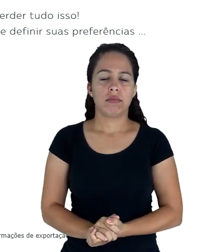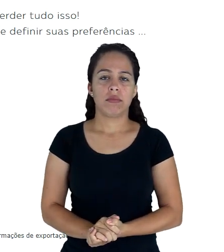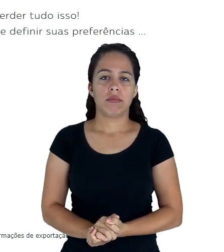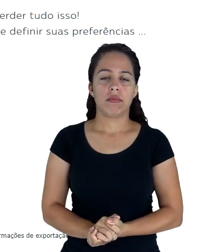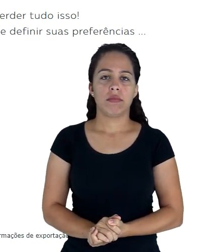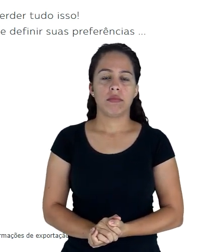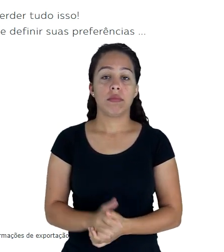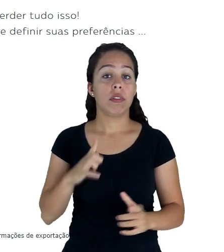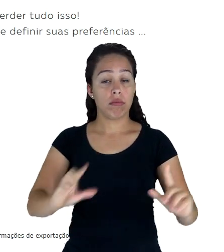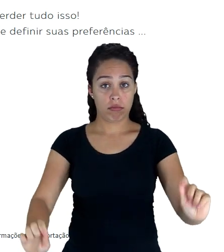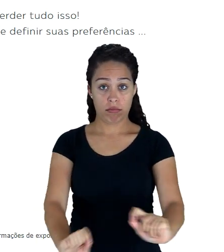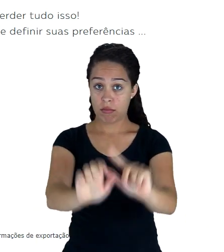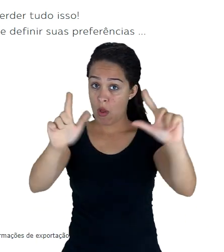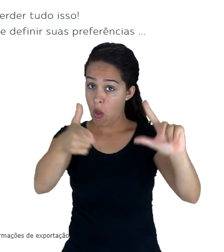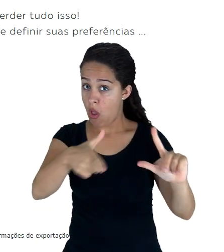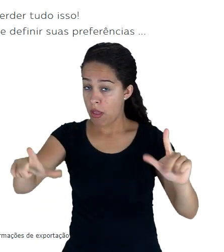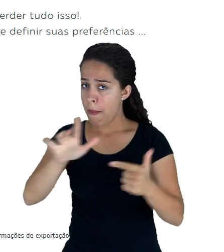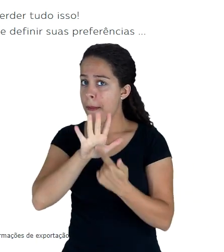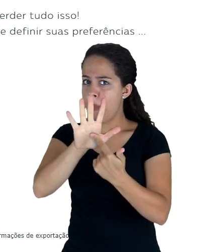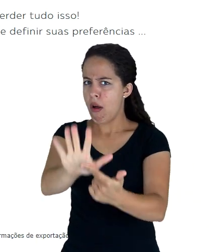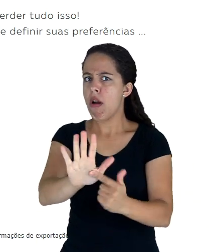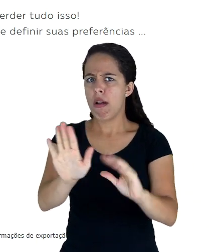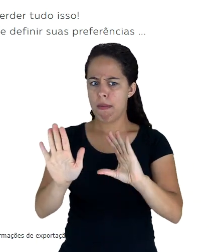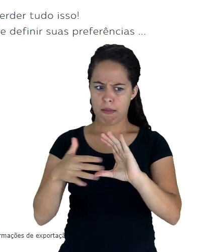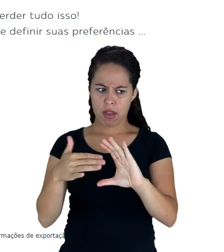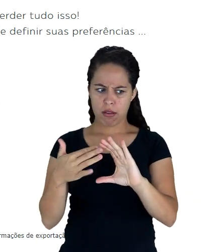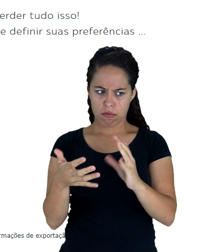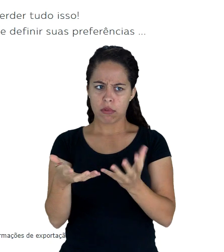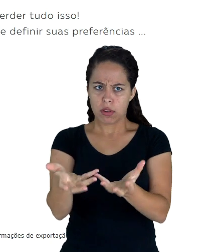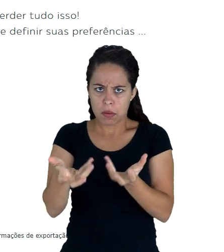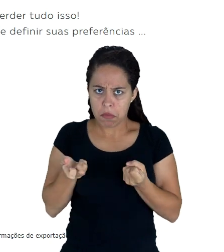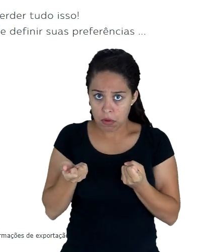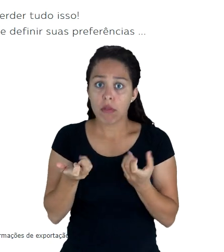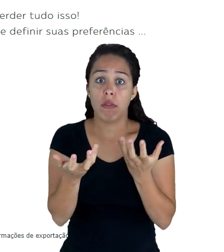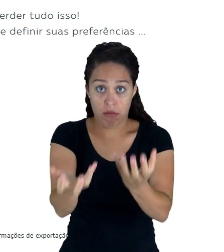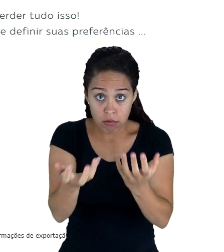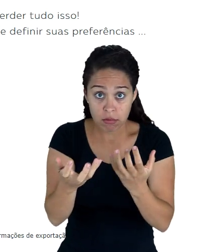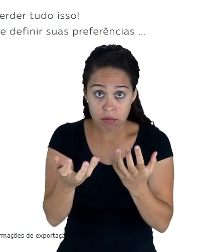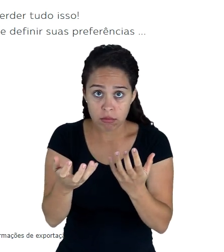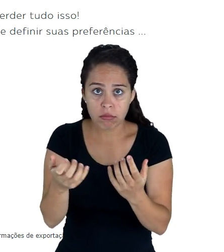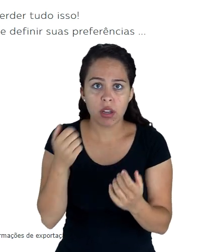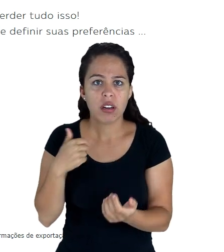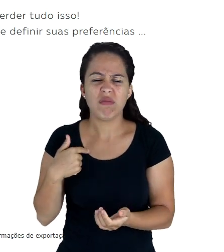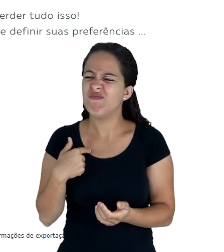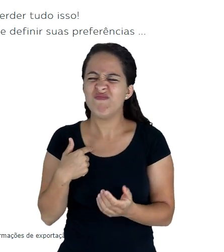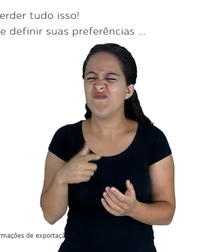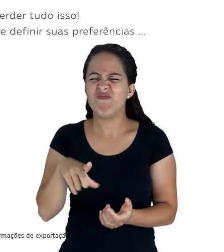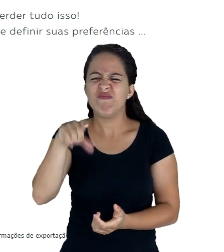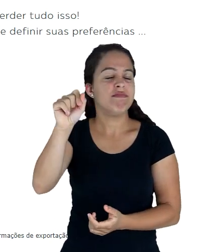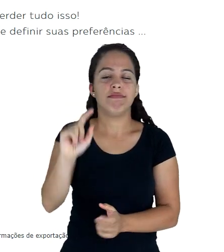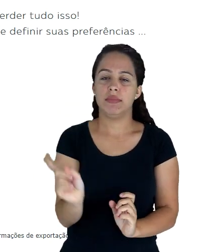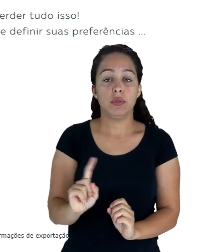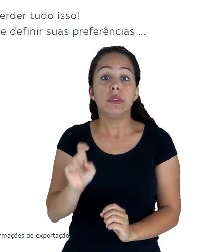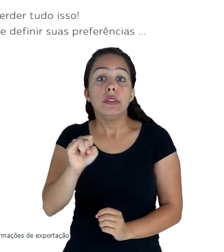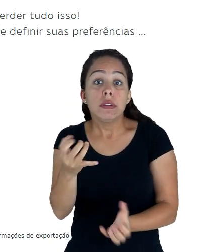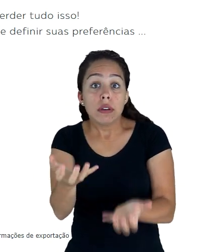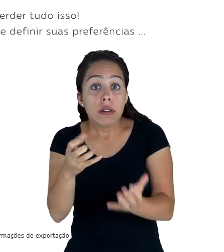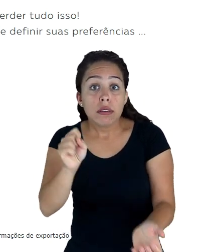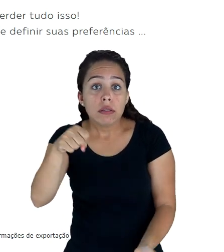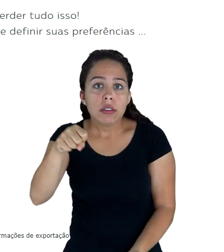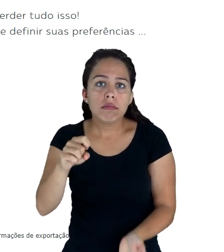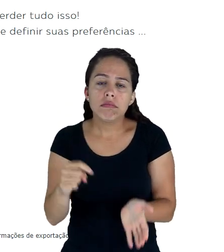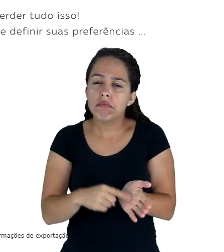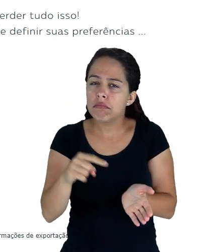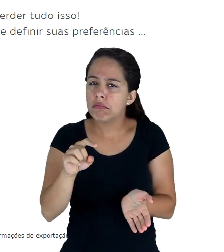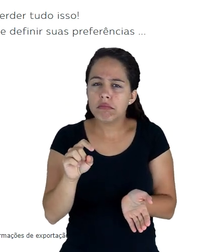nessa outra tela perguntando se você quer saber e meio de algum desses itens aqui eu vou continuar como não se você quiser sim basta clicar